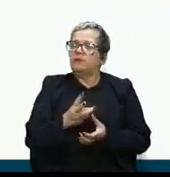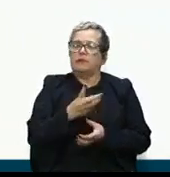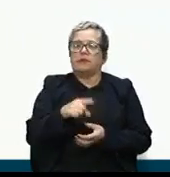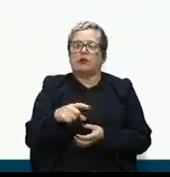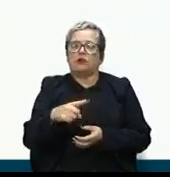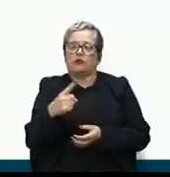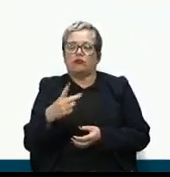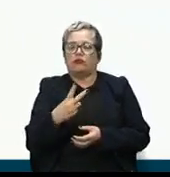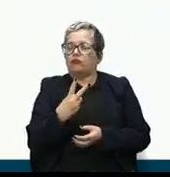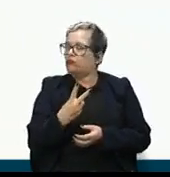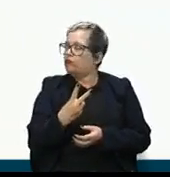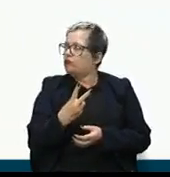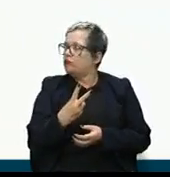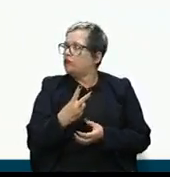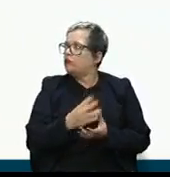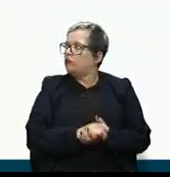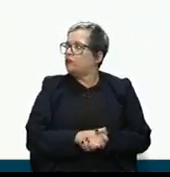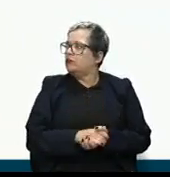3 menos 1,